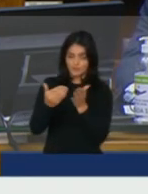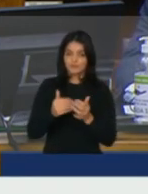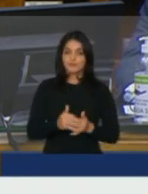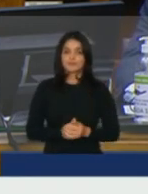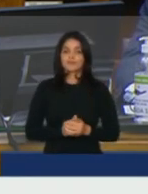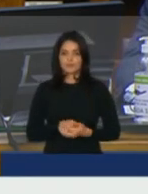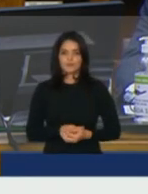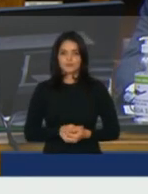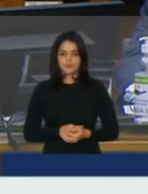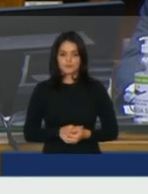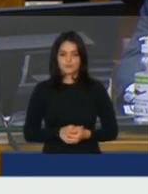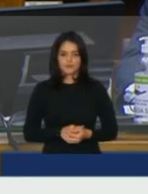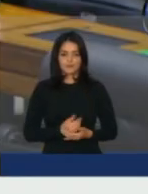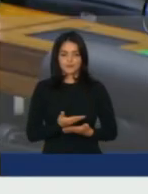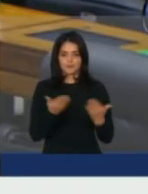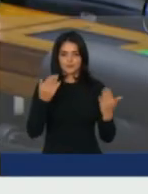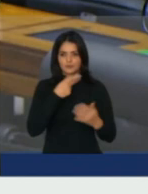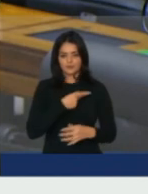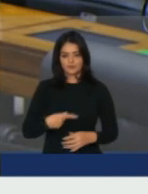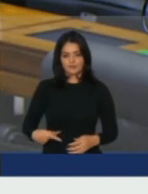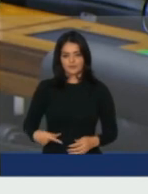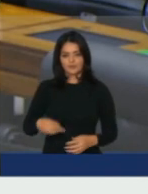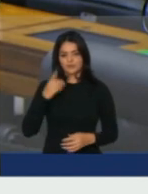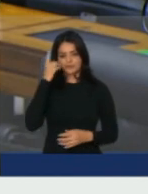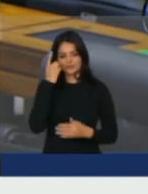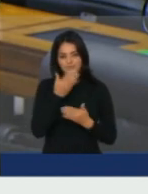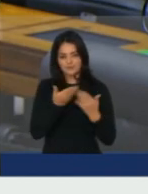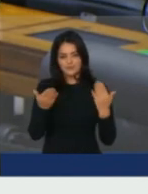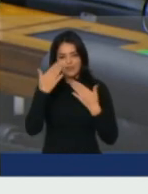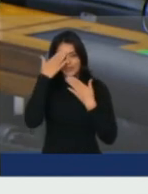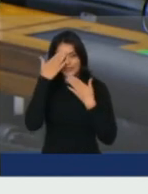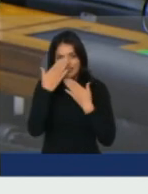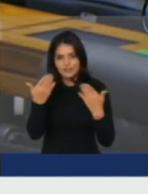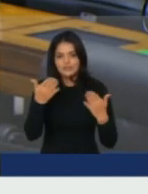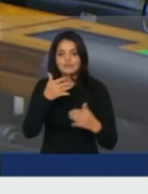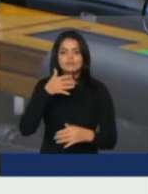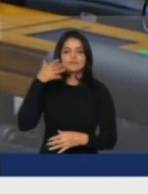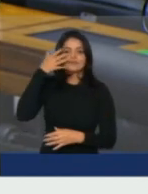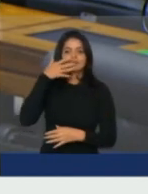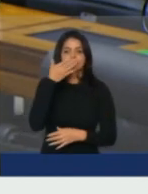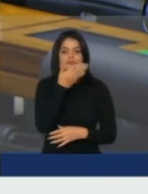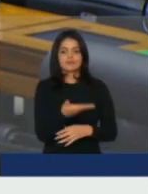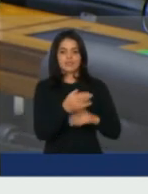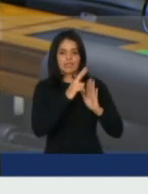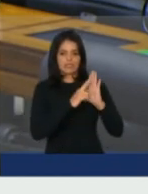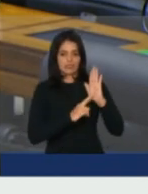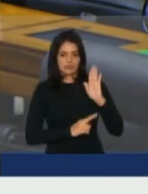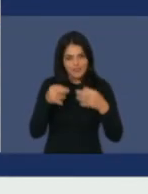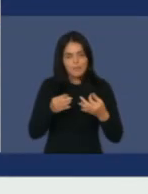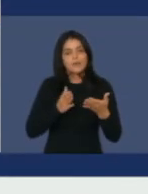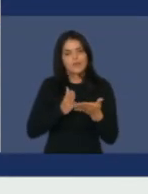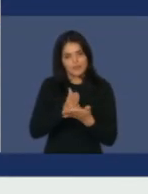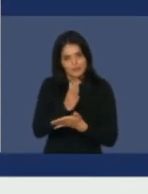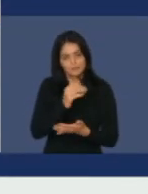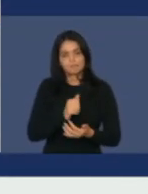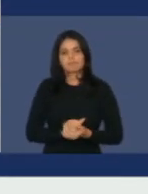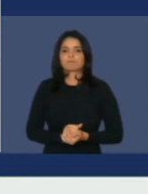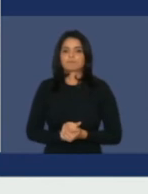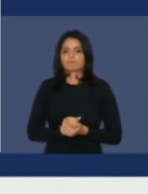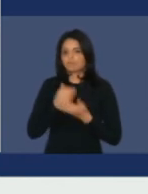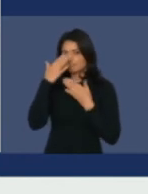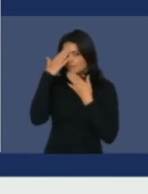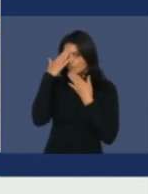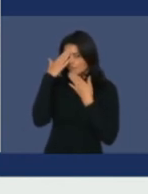Deputado Jordi, como autor. Quero agradecer as palavras do relator, subtenente Gonzaga.